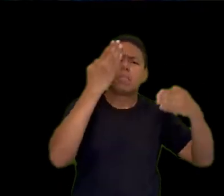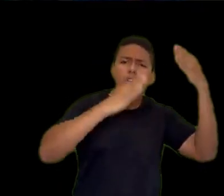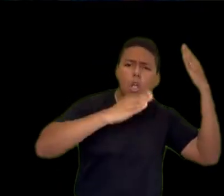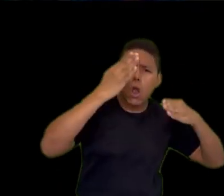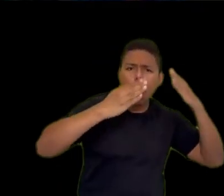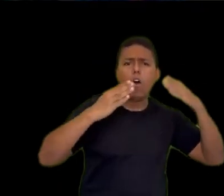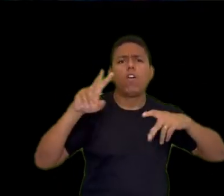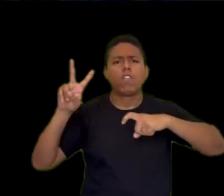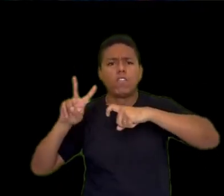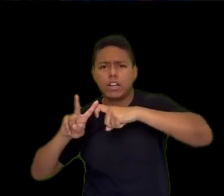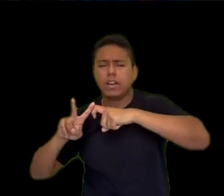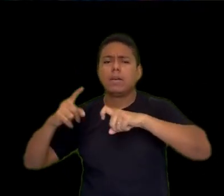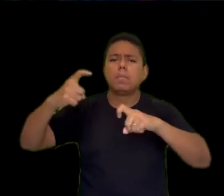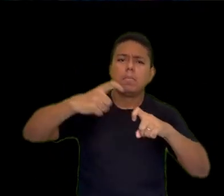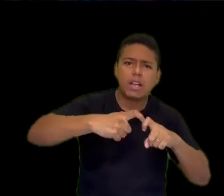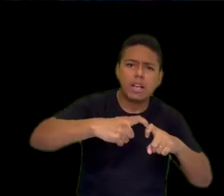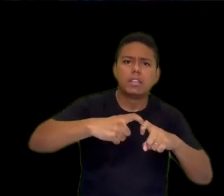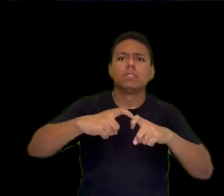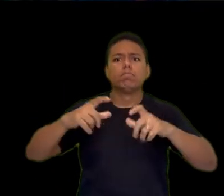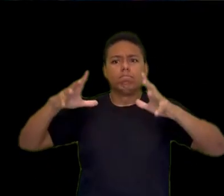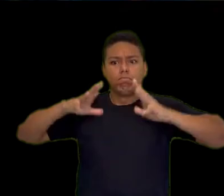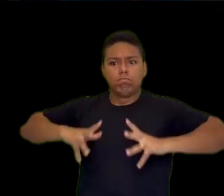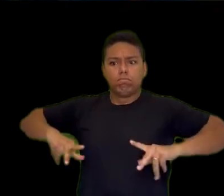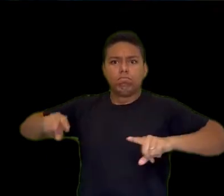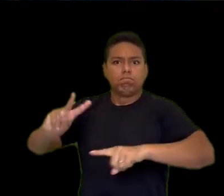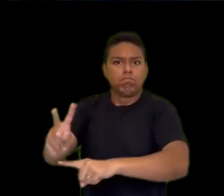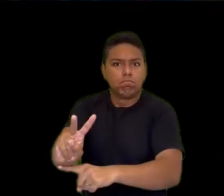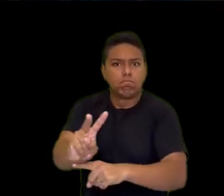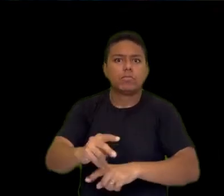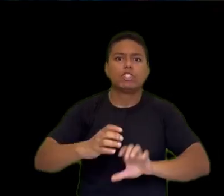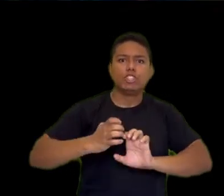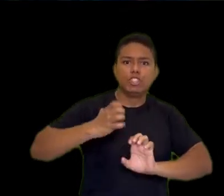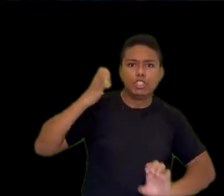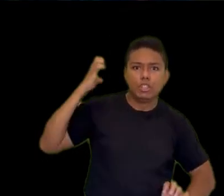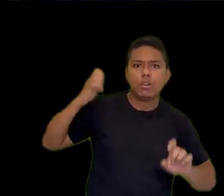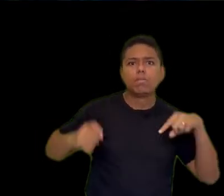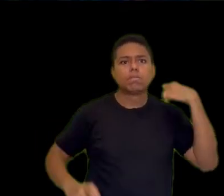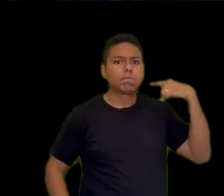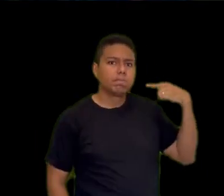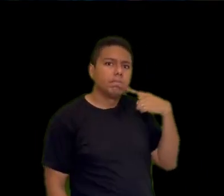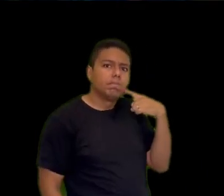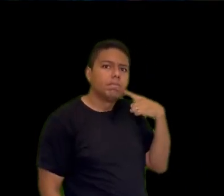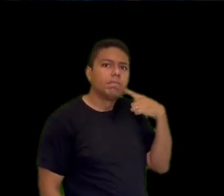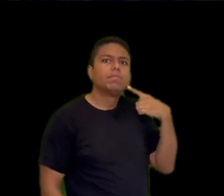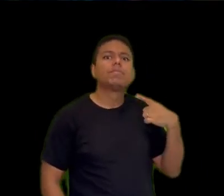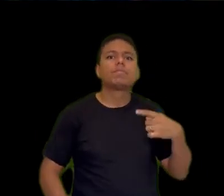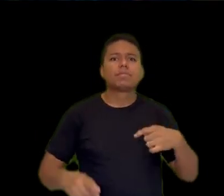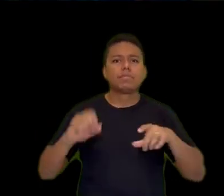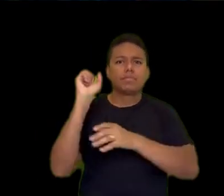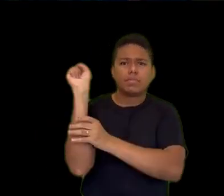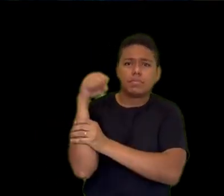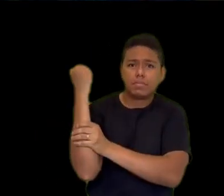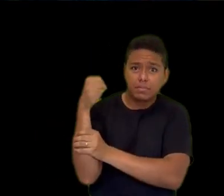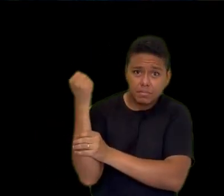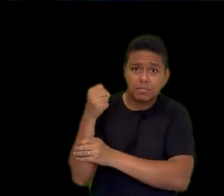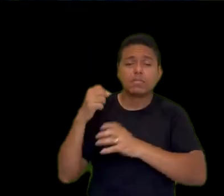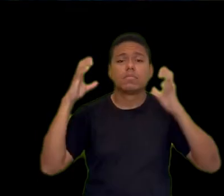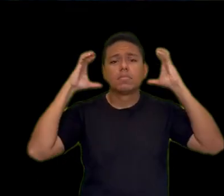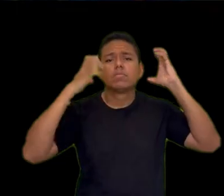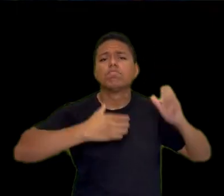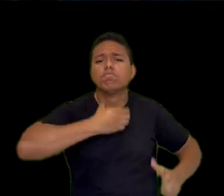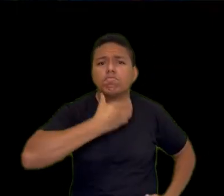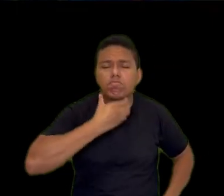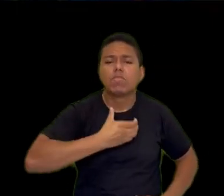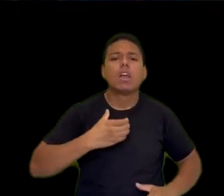com engenheiro, com advogados, fisioterapeutas, fonoaudiólogos, ou seja, toda profissão relacionada à saúde ou não, por